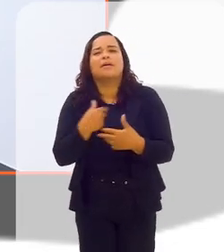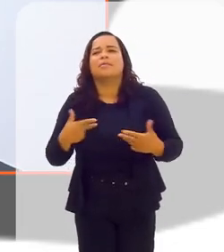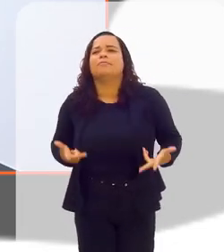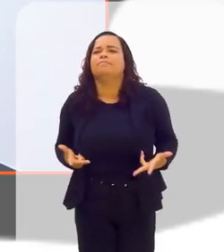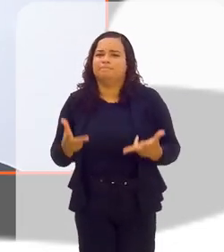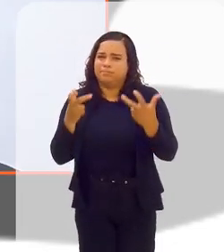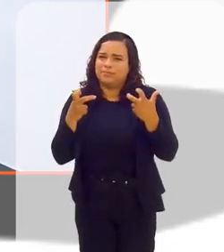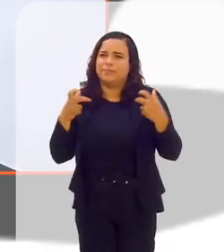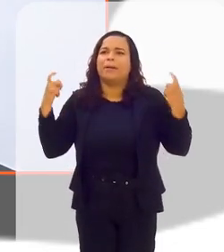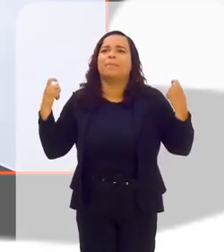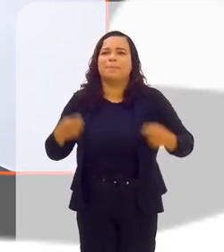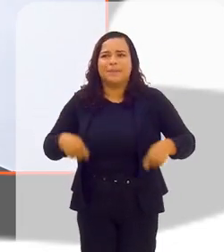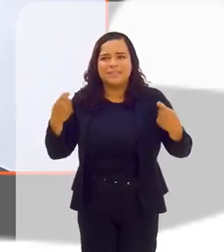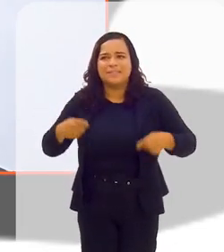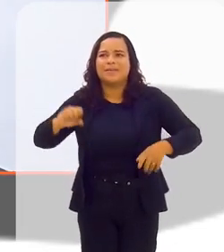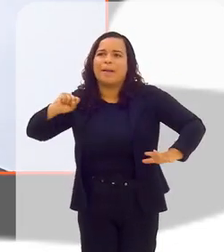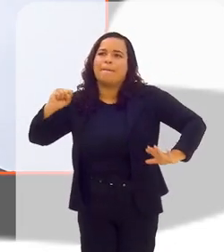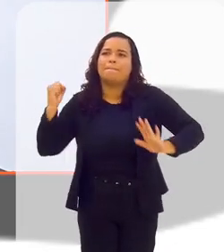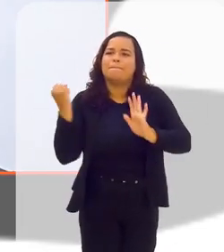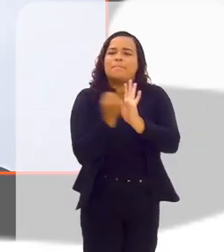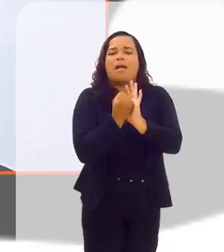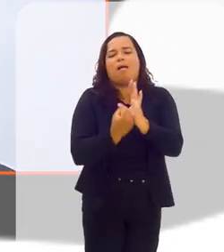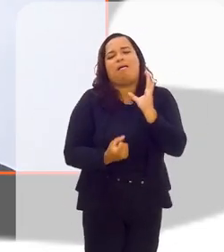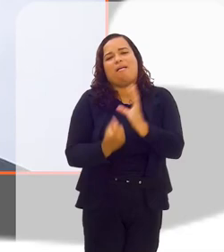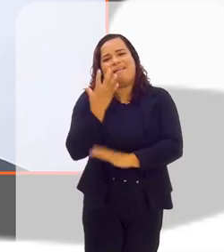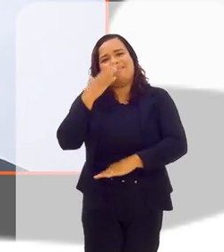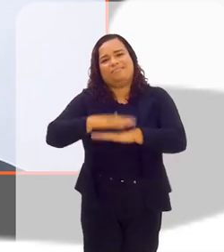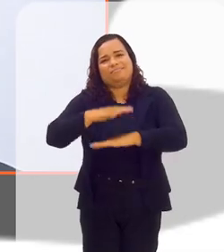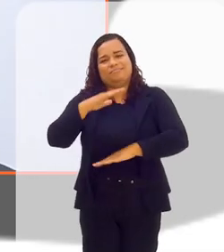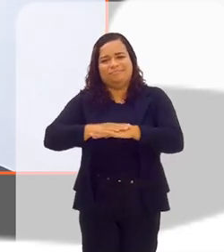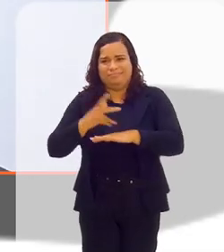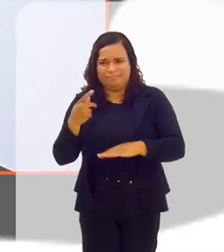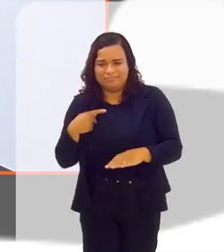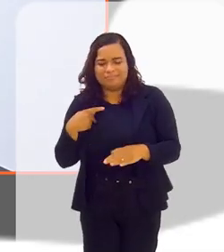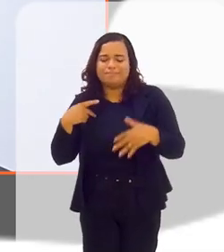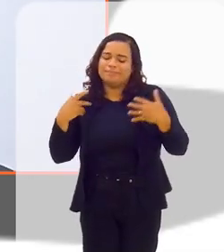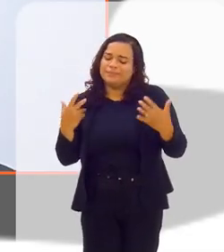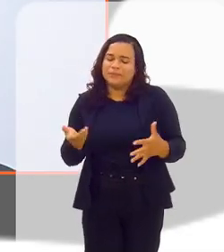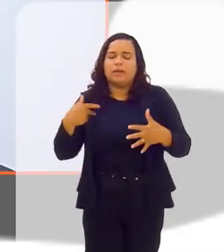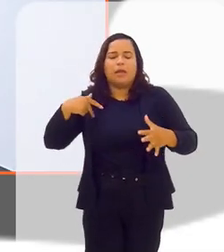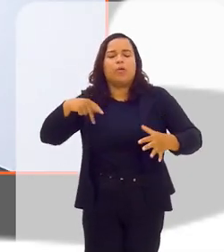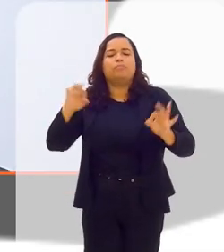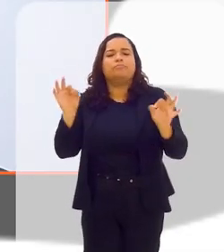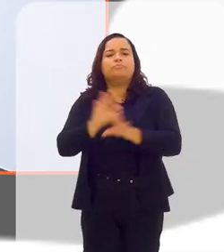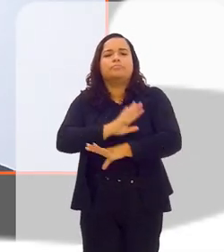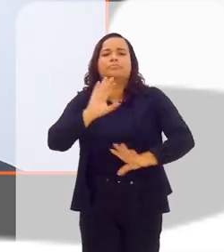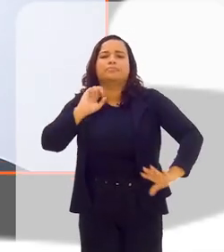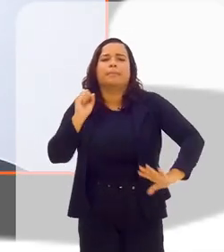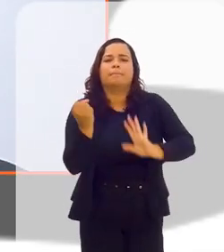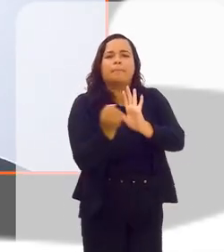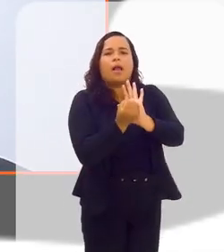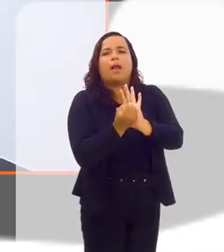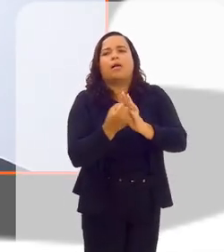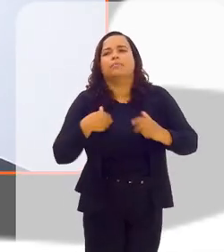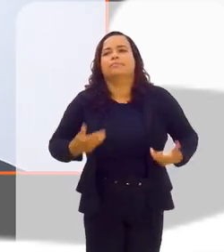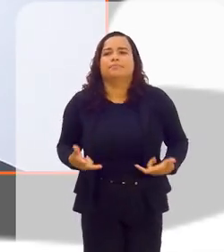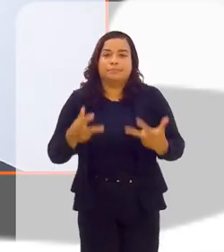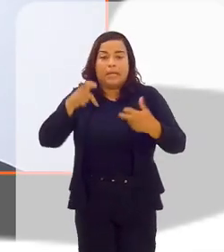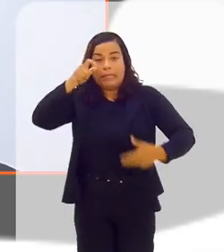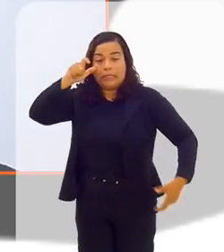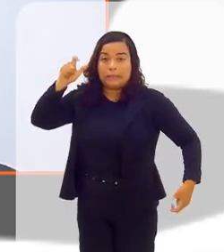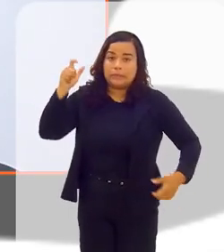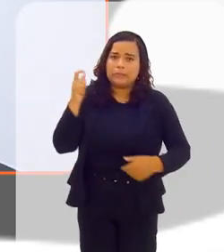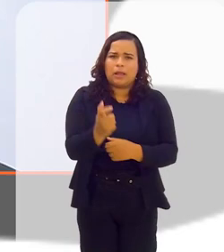percebendo que eu precisaria ter a minha própria marca. Quando eu montei minha própria marca de cosméticos, eu acabei me deparando com